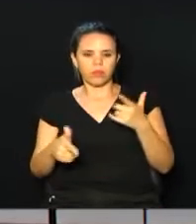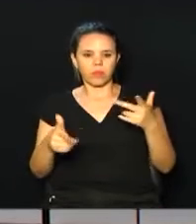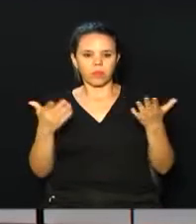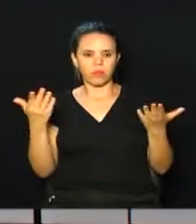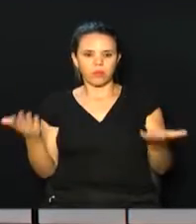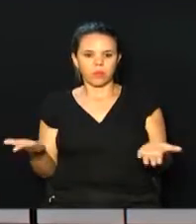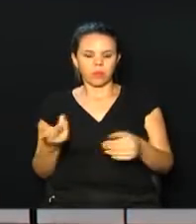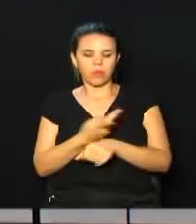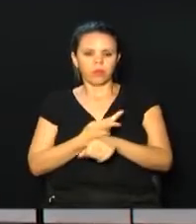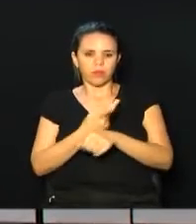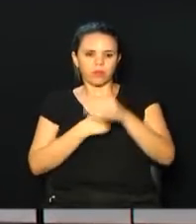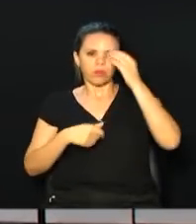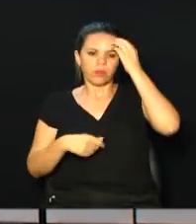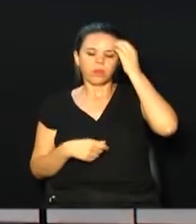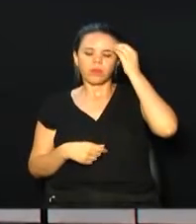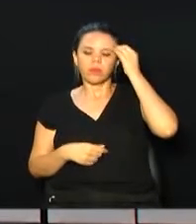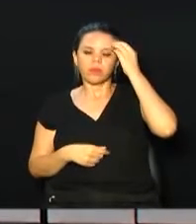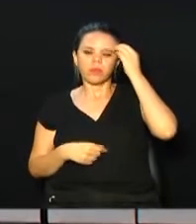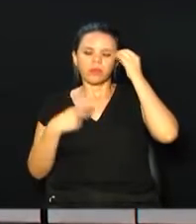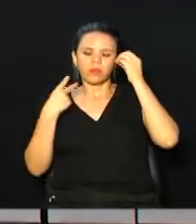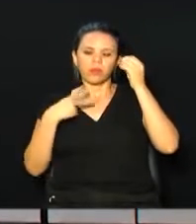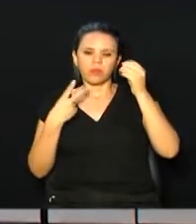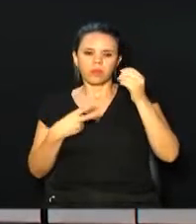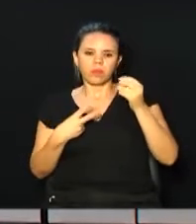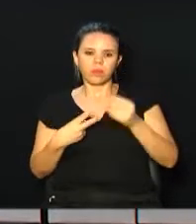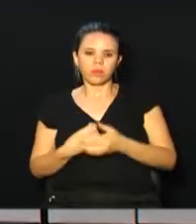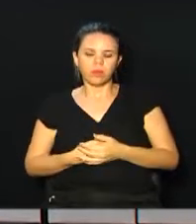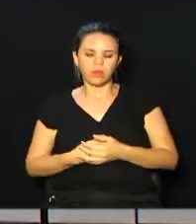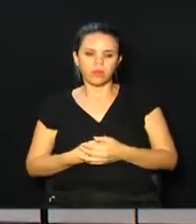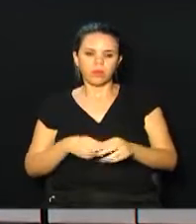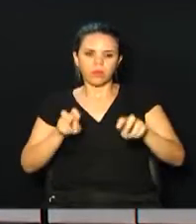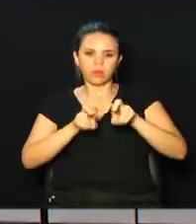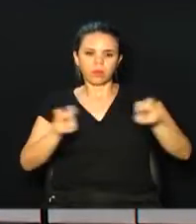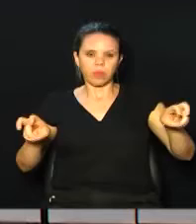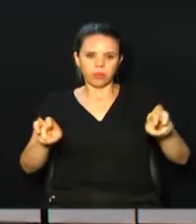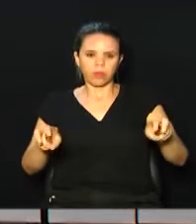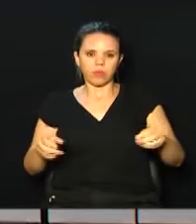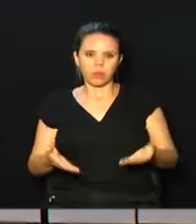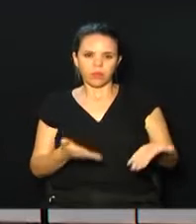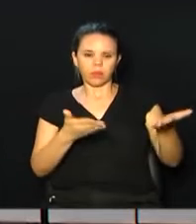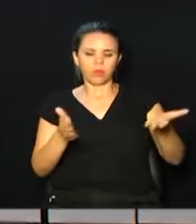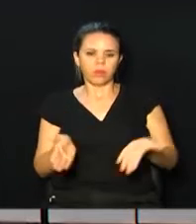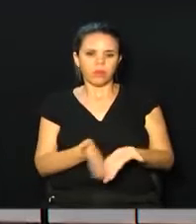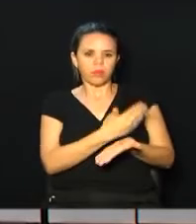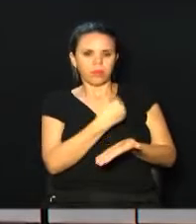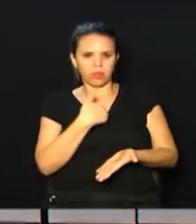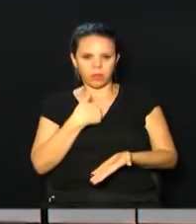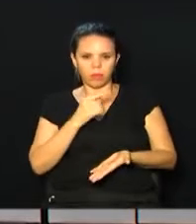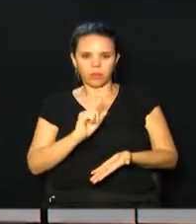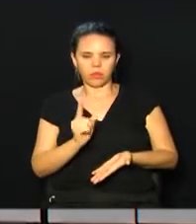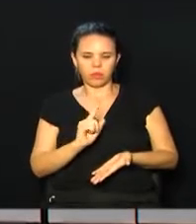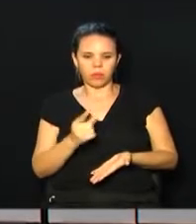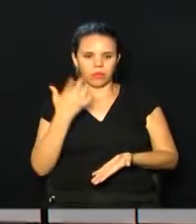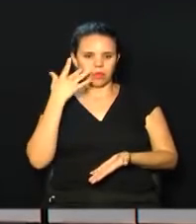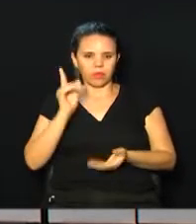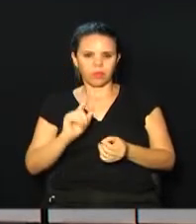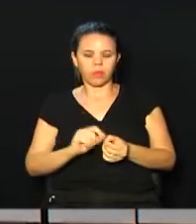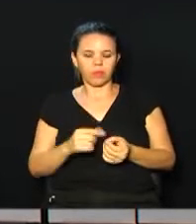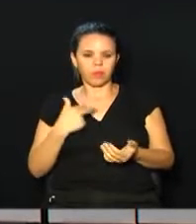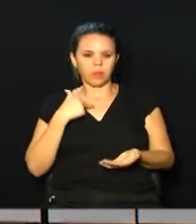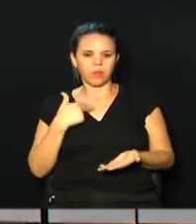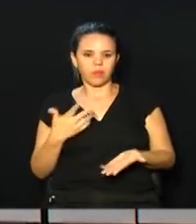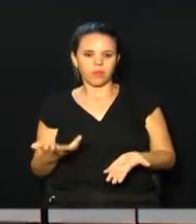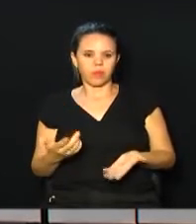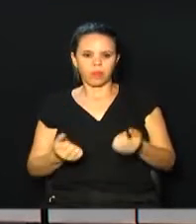situação. Me procuraram, vereador, eu estou com alguns móveis aqui, dá para você vir retirar? Eu falei, eu não